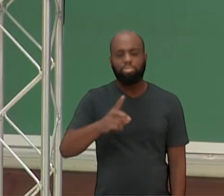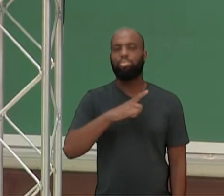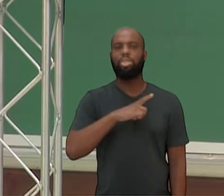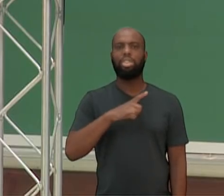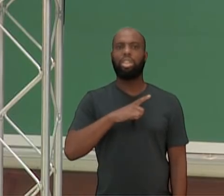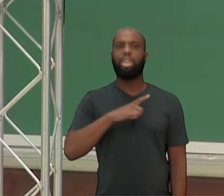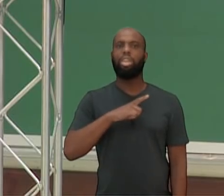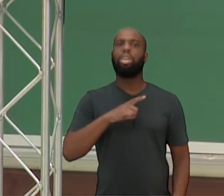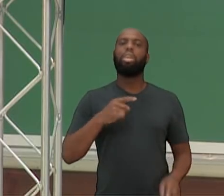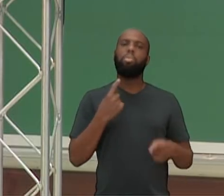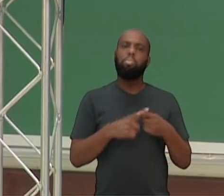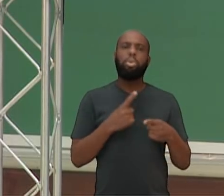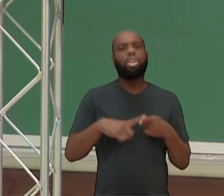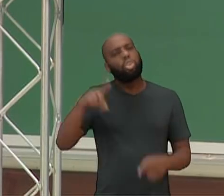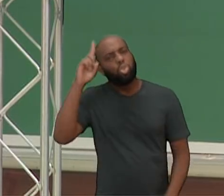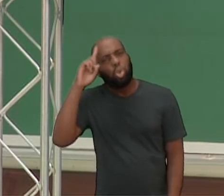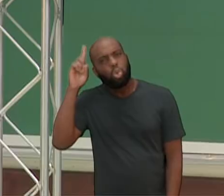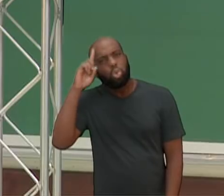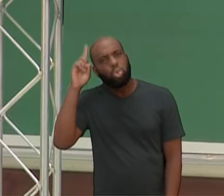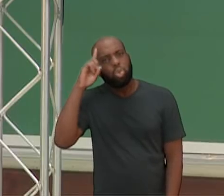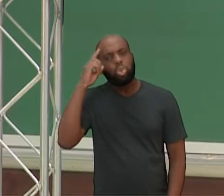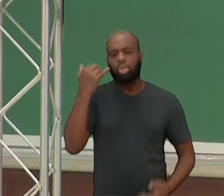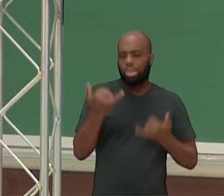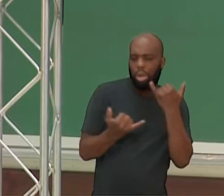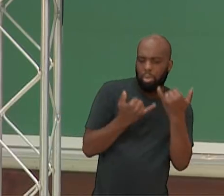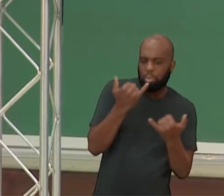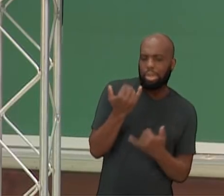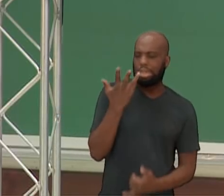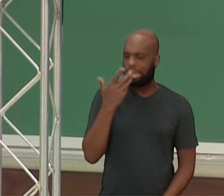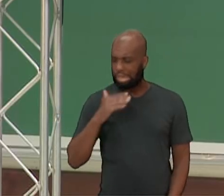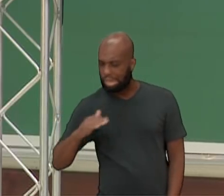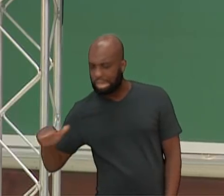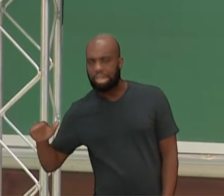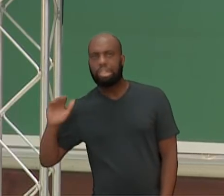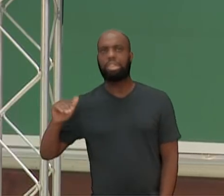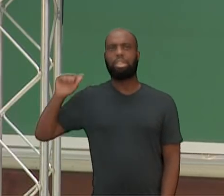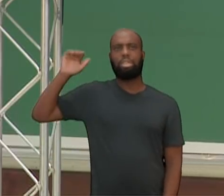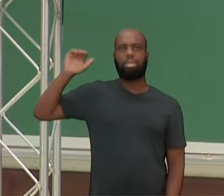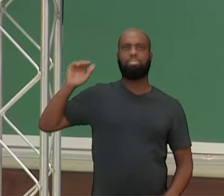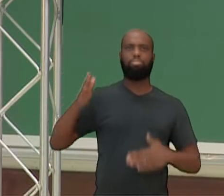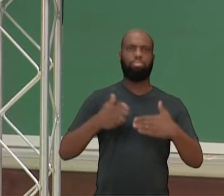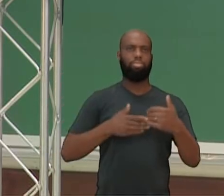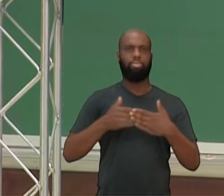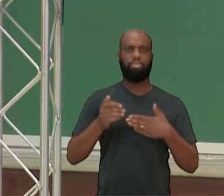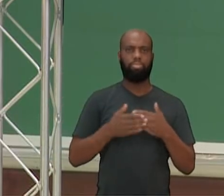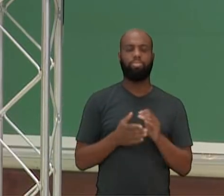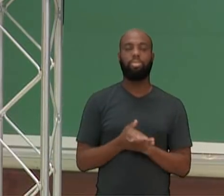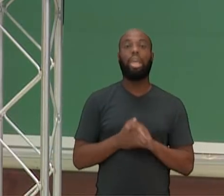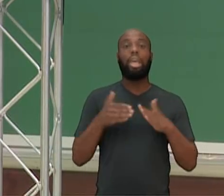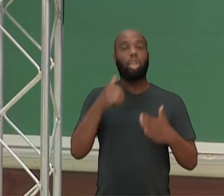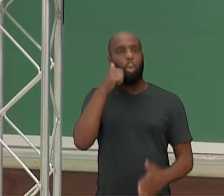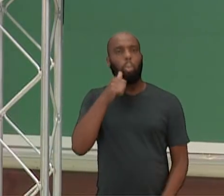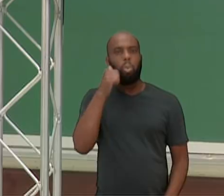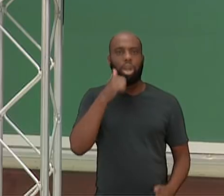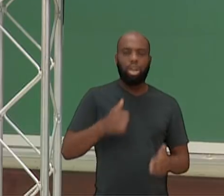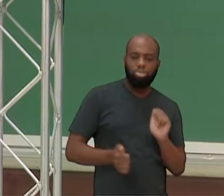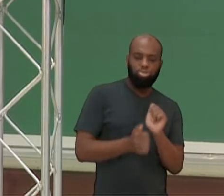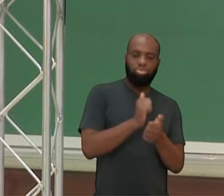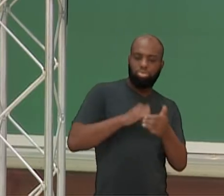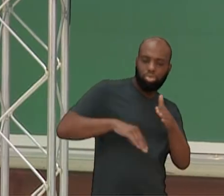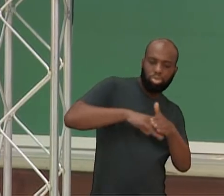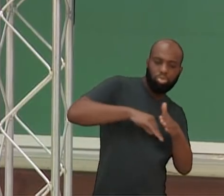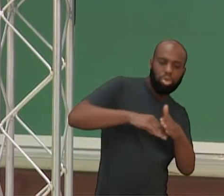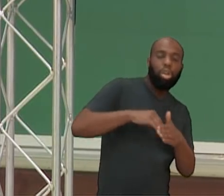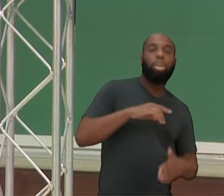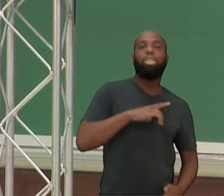brincam todos os dias, crianças, adultos, não importa isso para eles. Muito bacana. Então, as mulheres jogando futebol, e mais